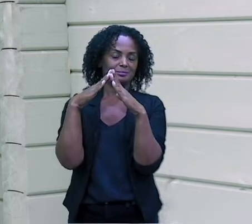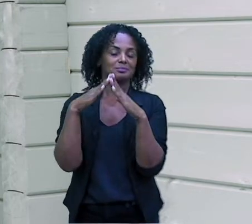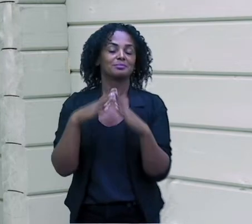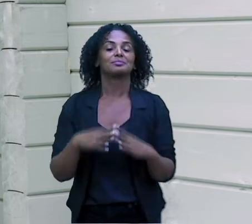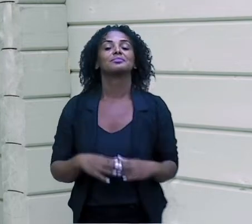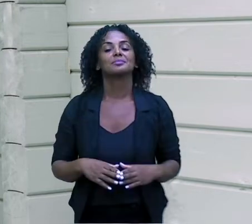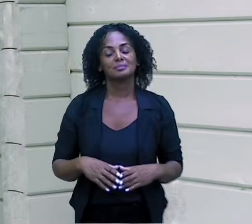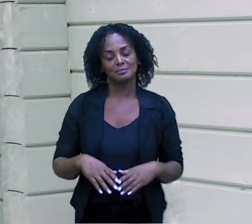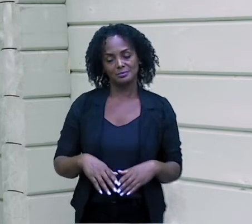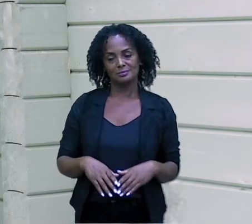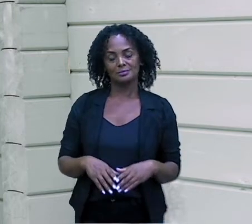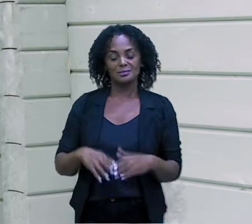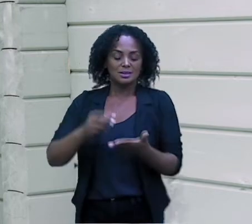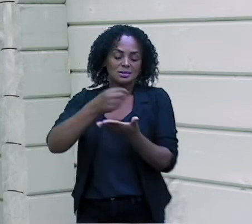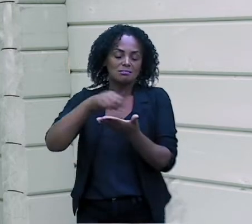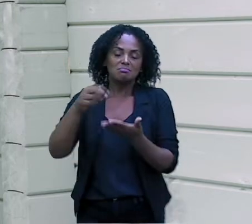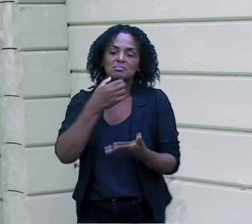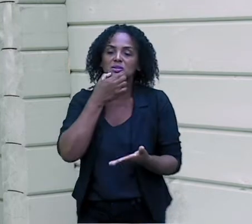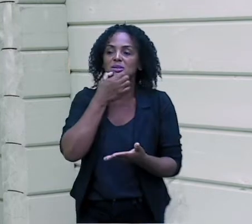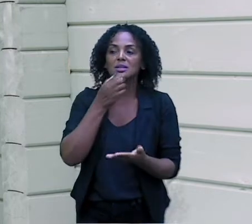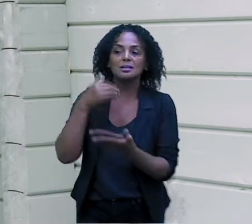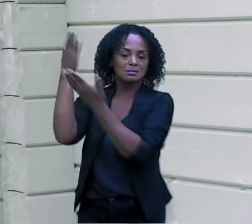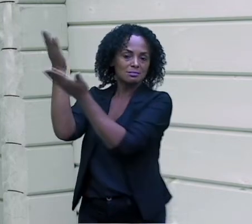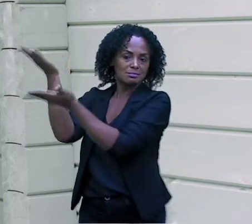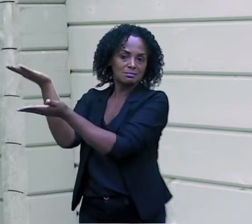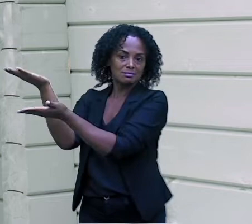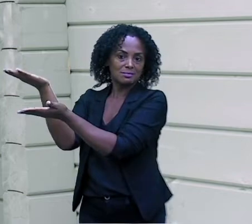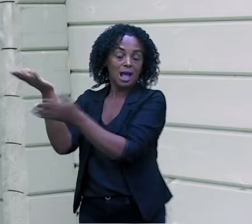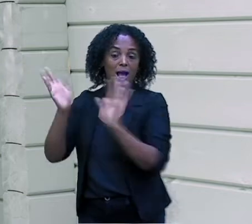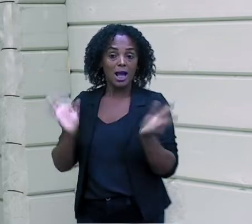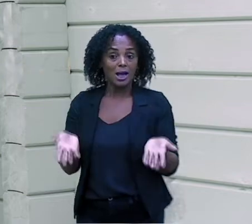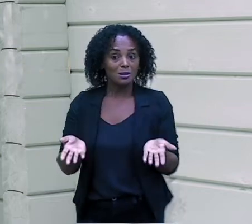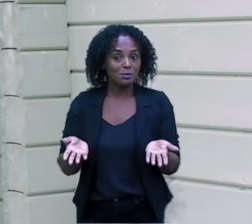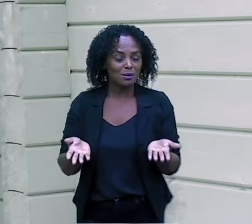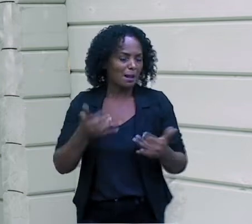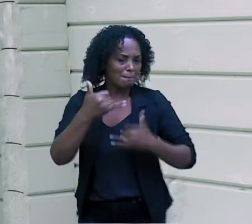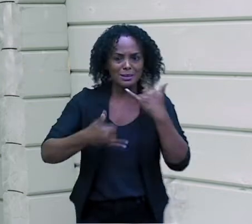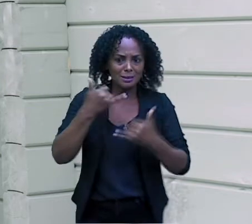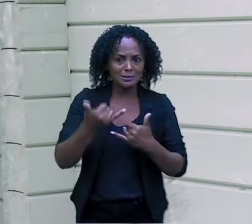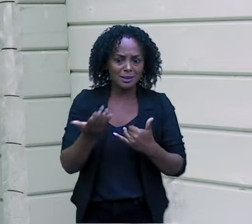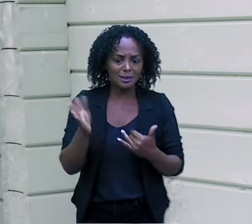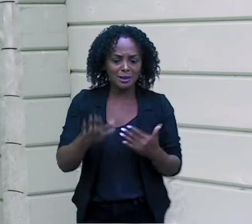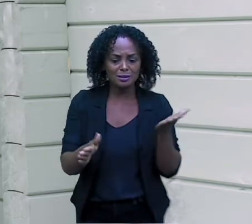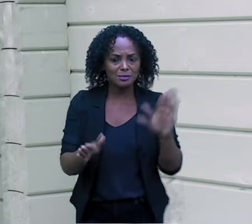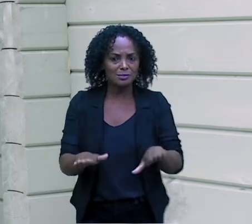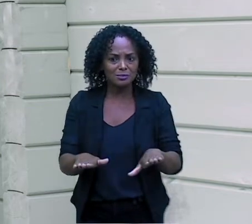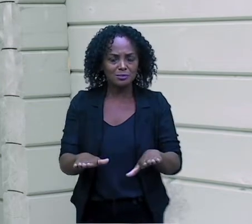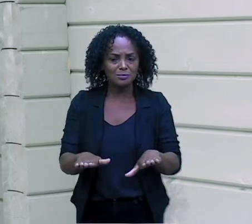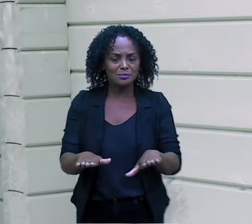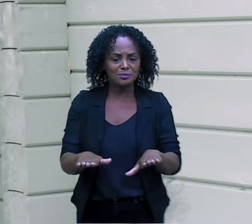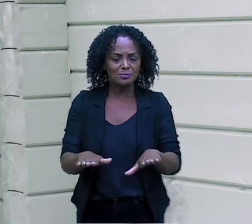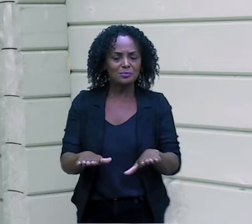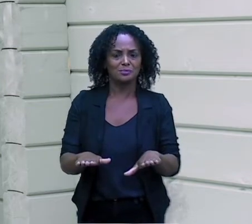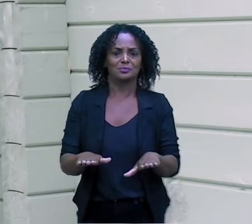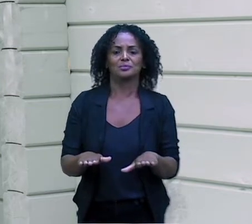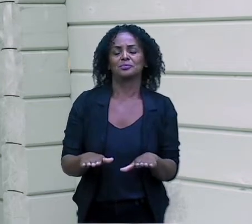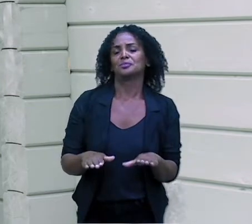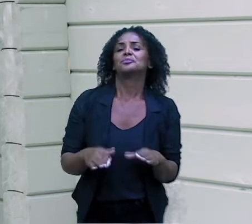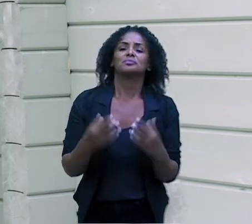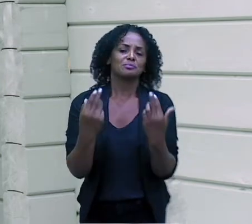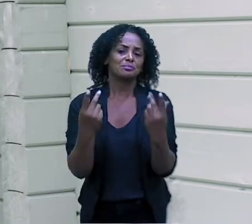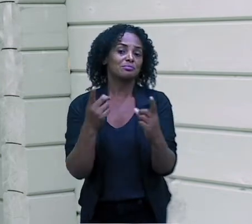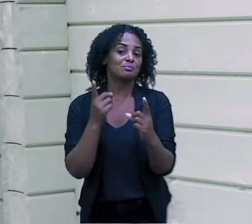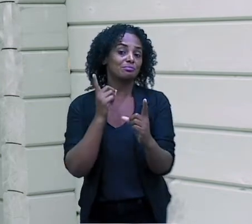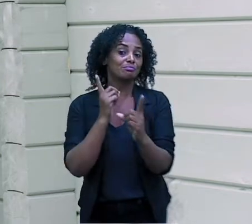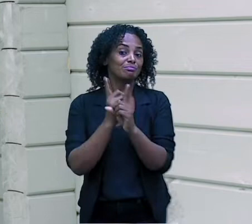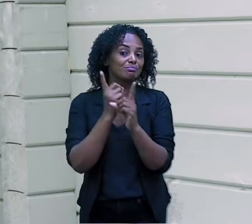nas casas, né? E agora tá preparado para o jogo da memória? Yes. Podemos começar a jogar? Yes. Todo mundo preparado? Então sim. Vamos